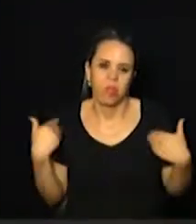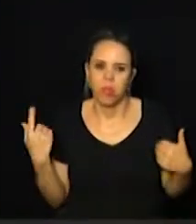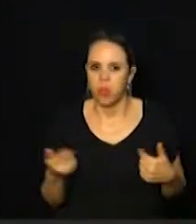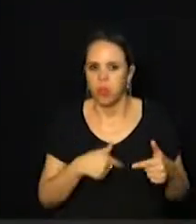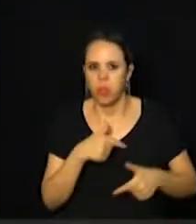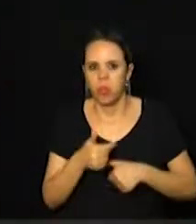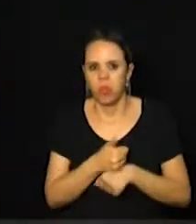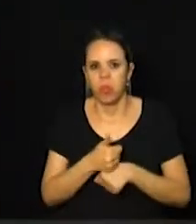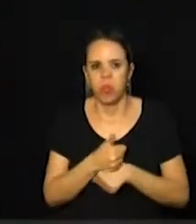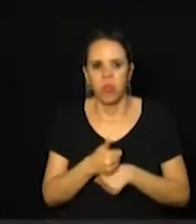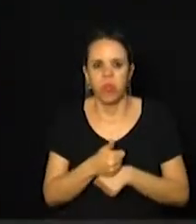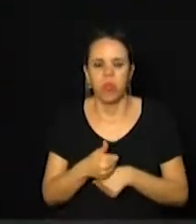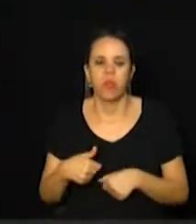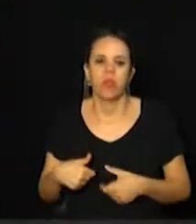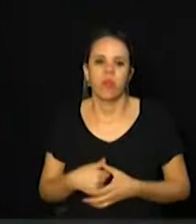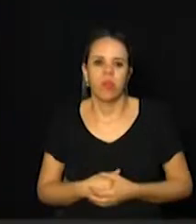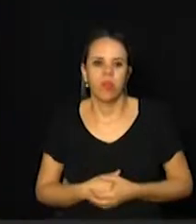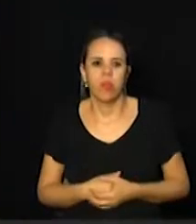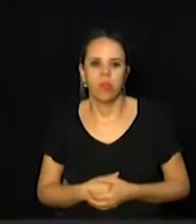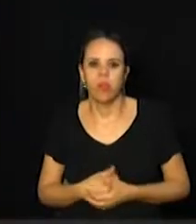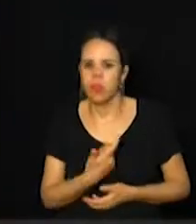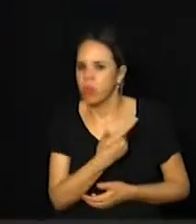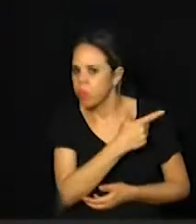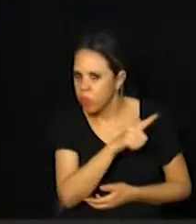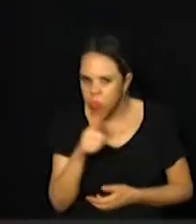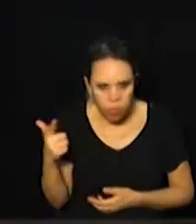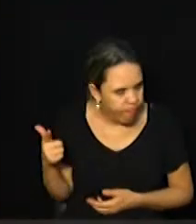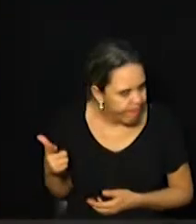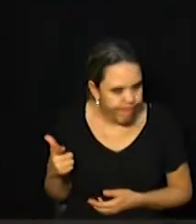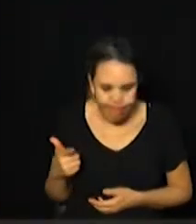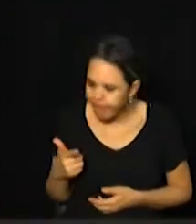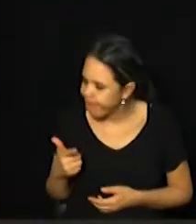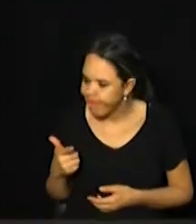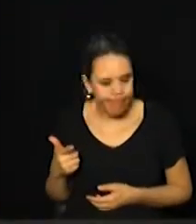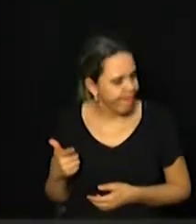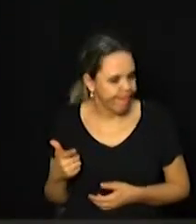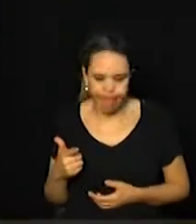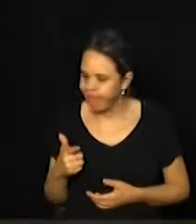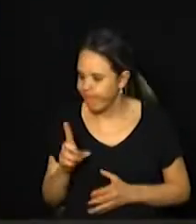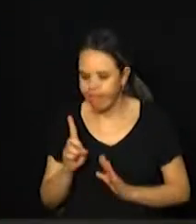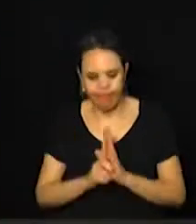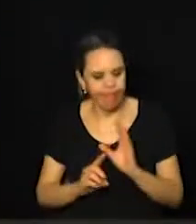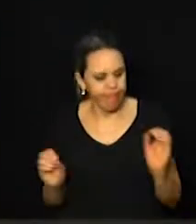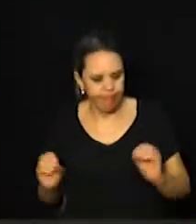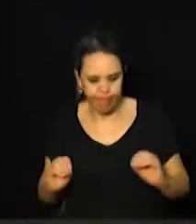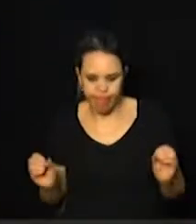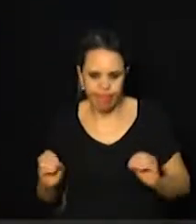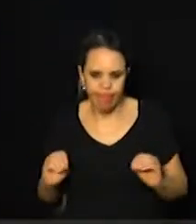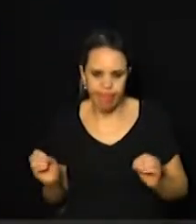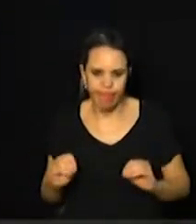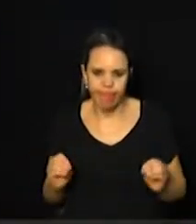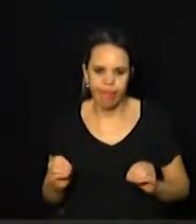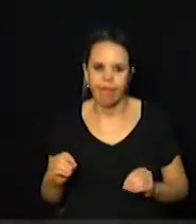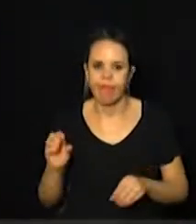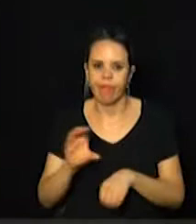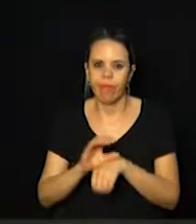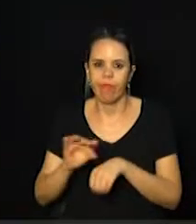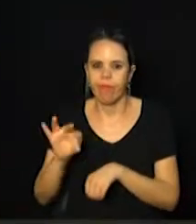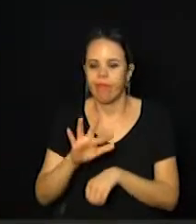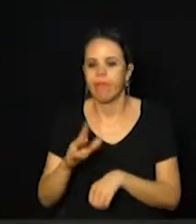nossas trabalhadores nosso trabalhadores deles não tem eles não têm realmente direito a nada EA Costão o